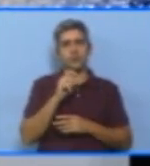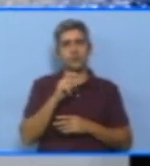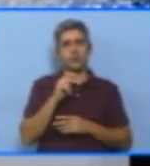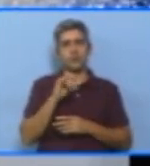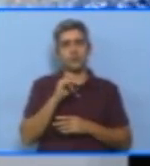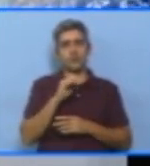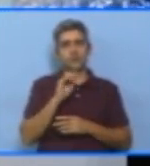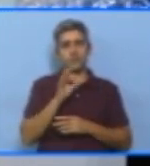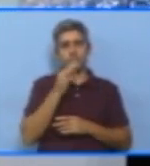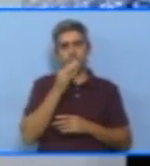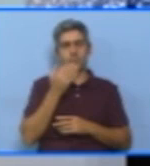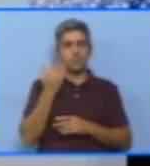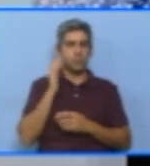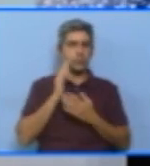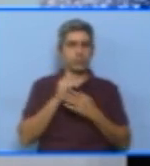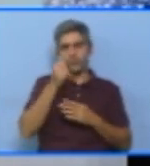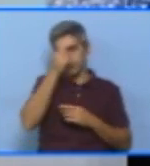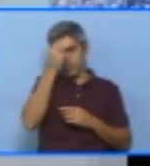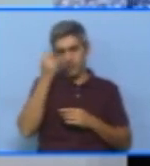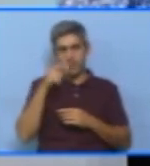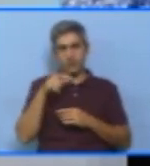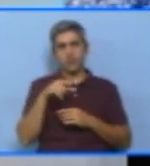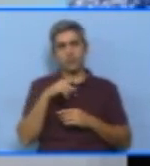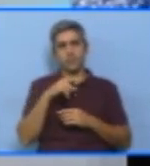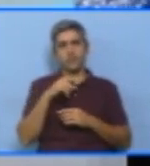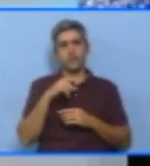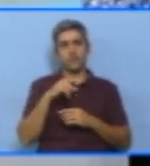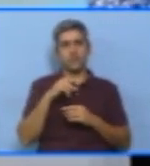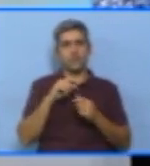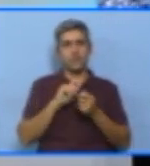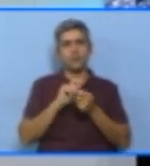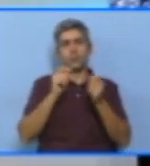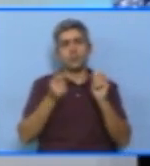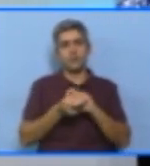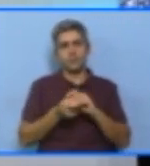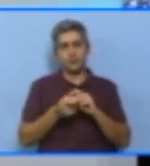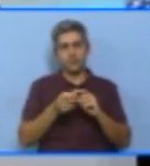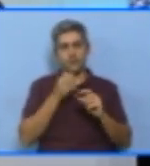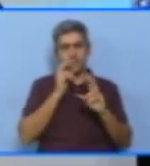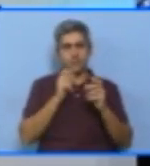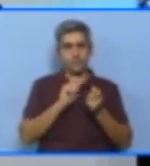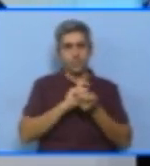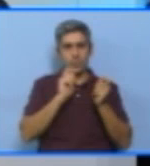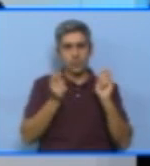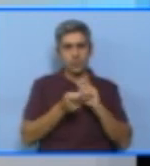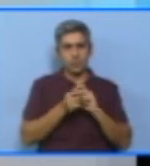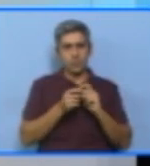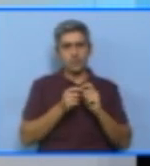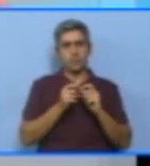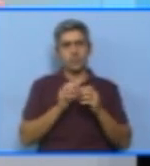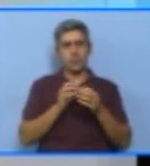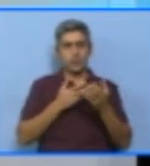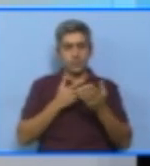num destes últimos domingos, que é exatamente a mudança de